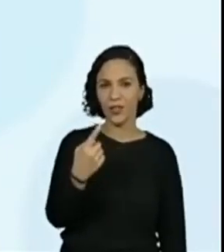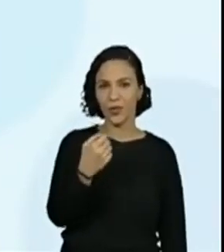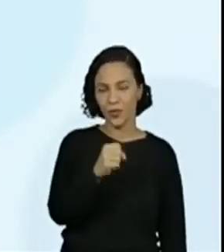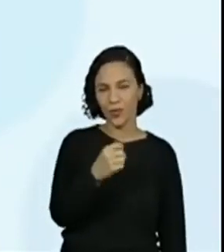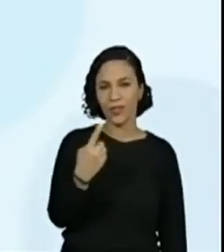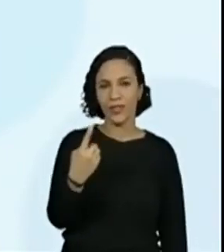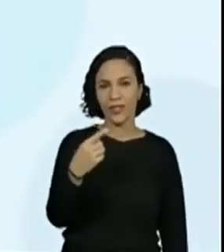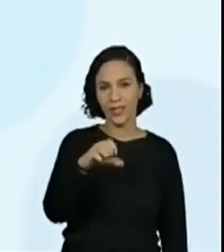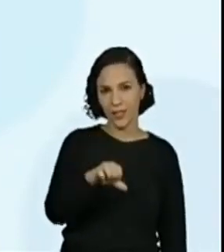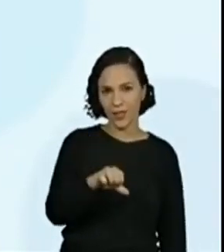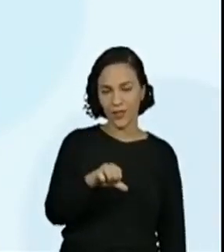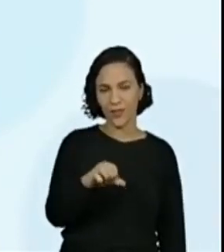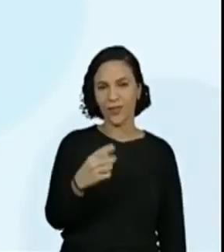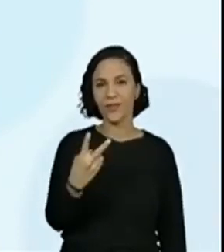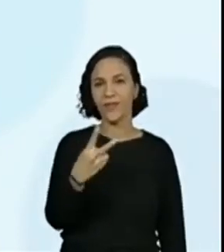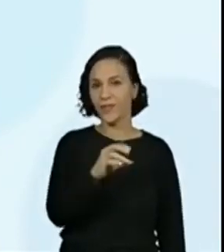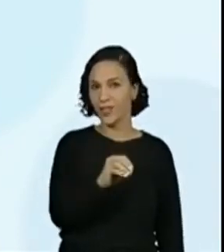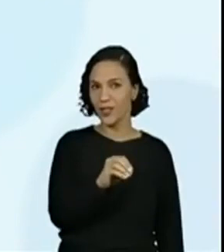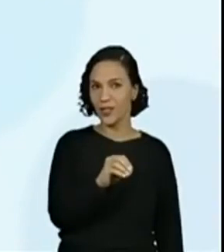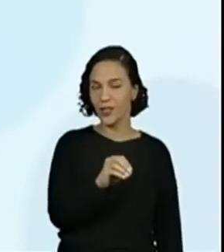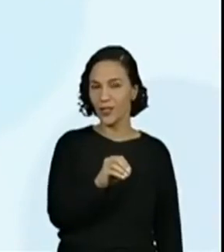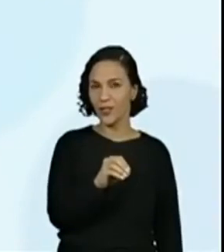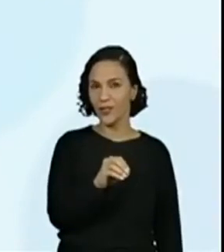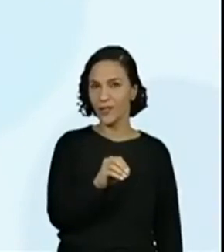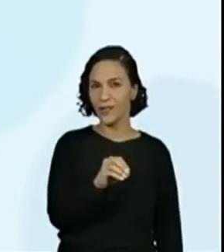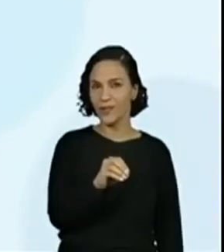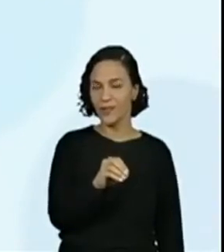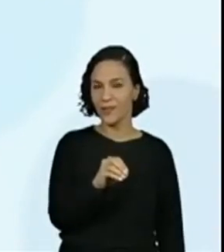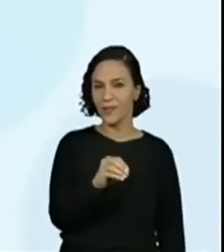17, 18, 19, 20,